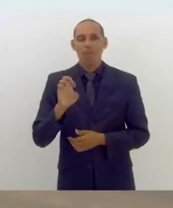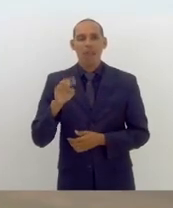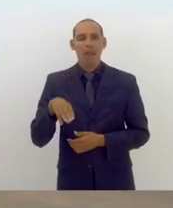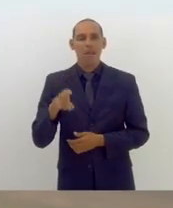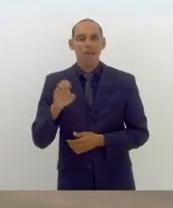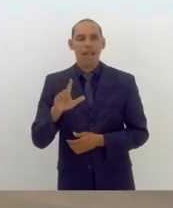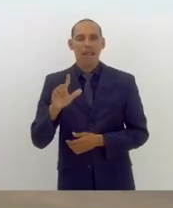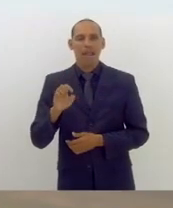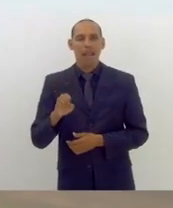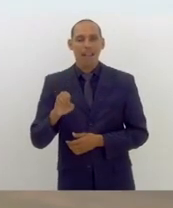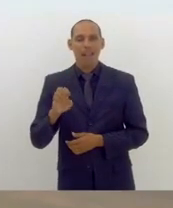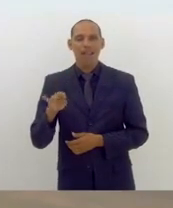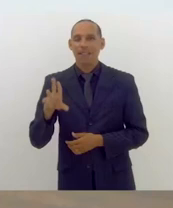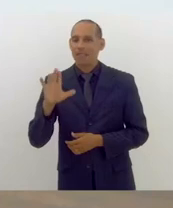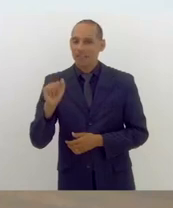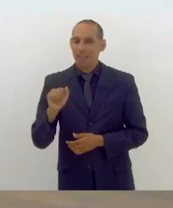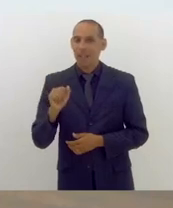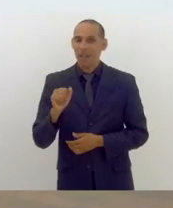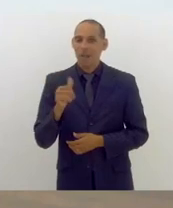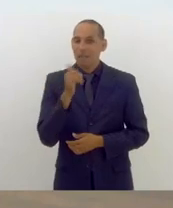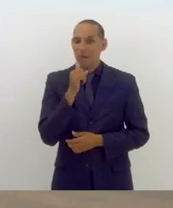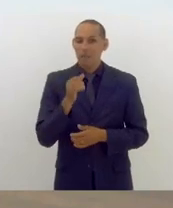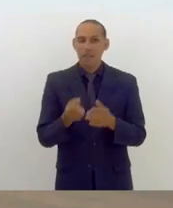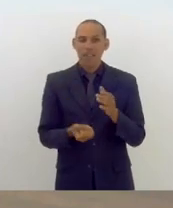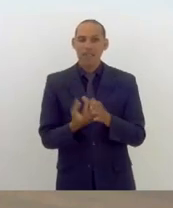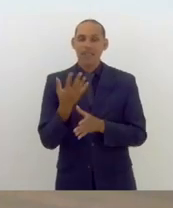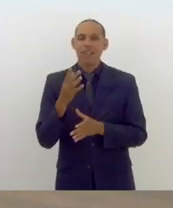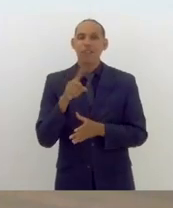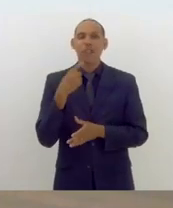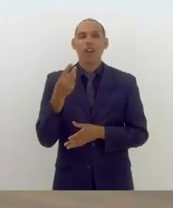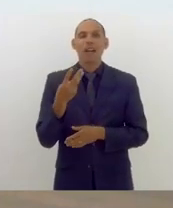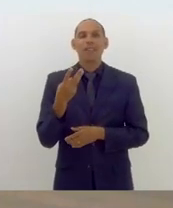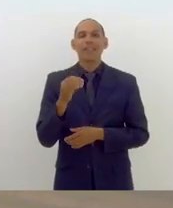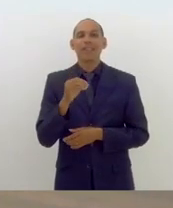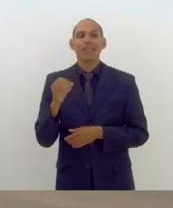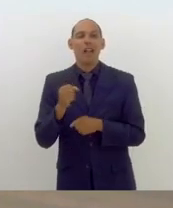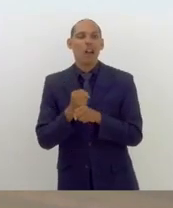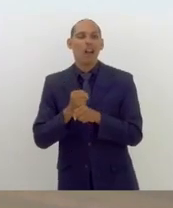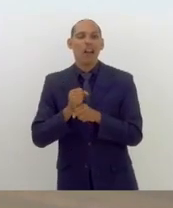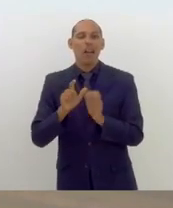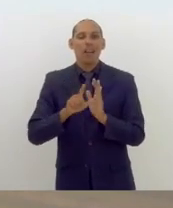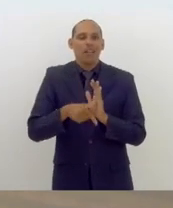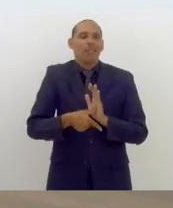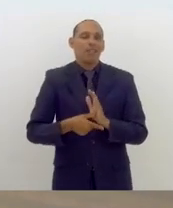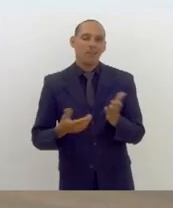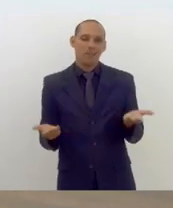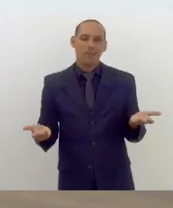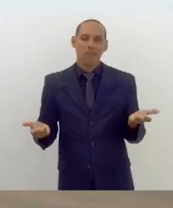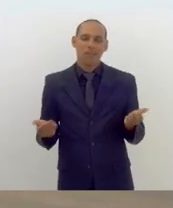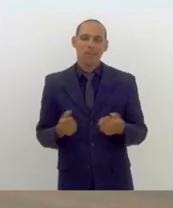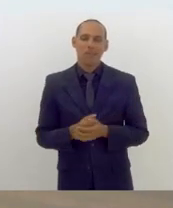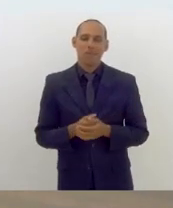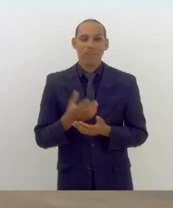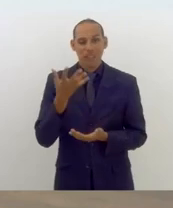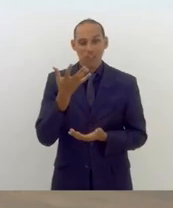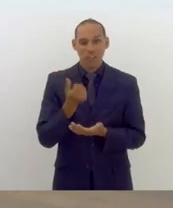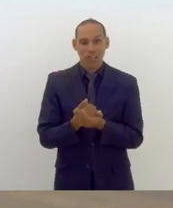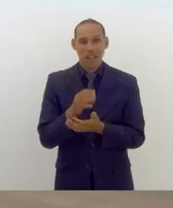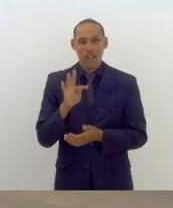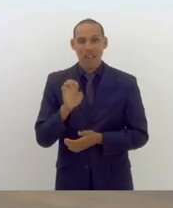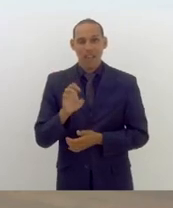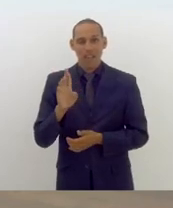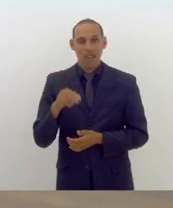então a gente tá aqui quase 300 anos atrasado né bom a instalação dessas